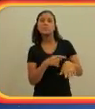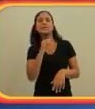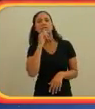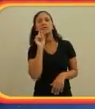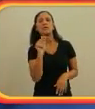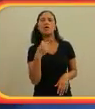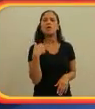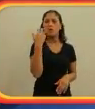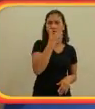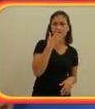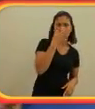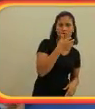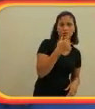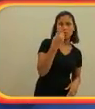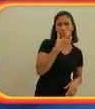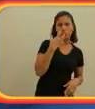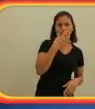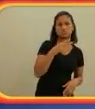tamborim,